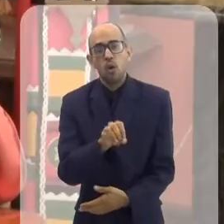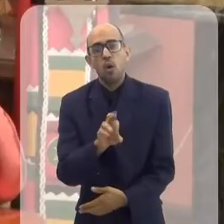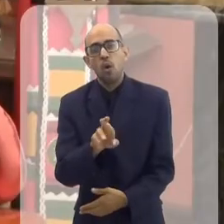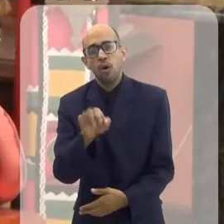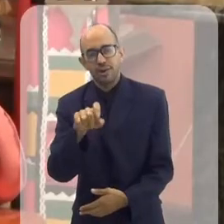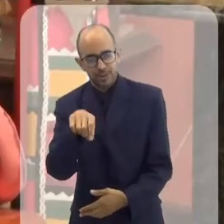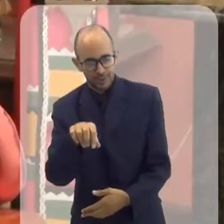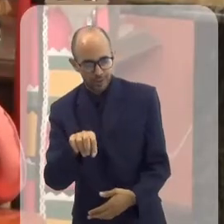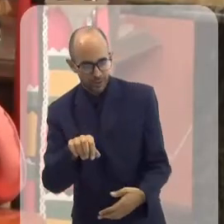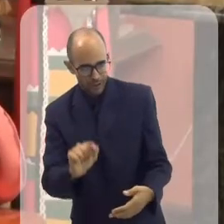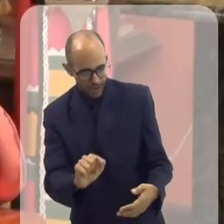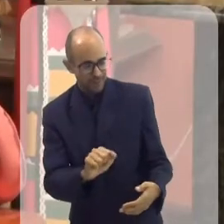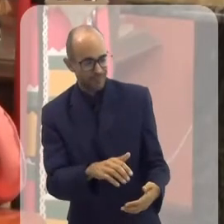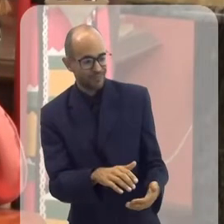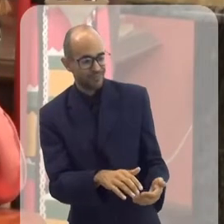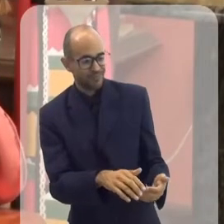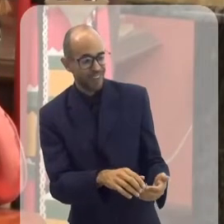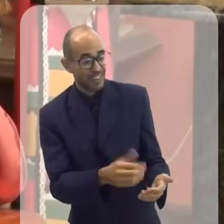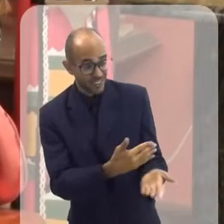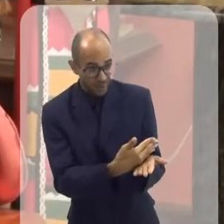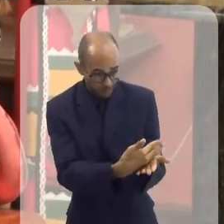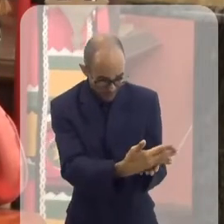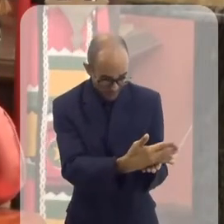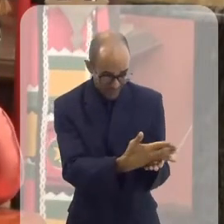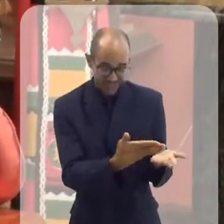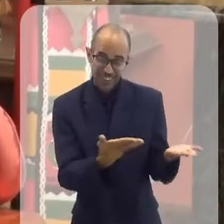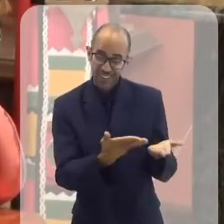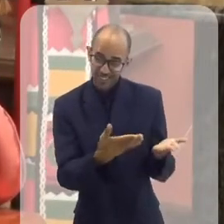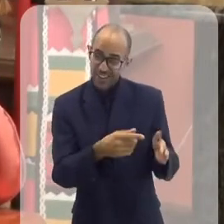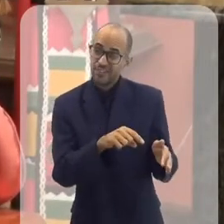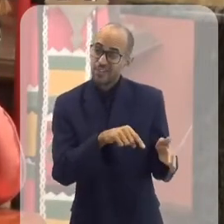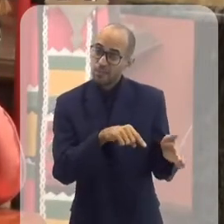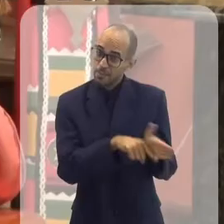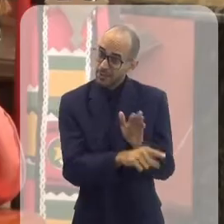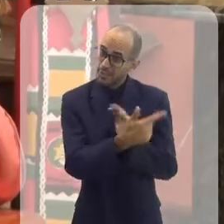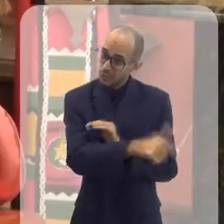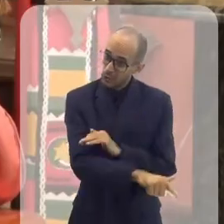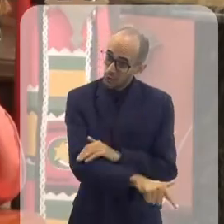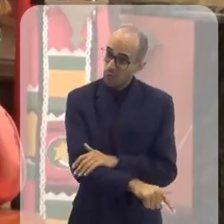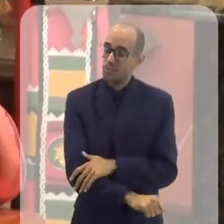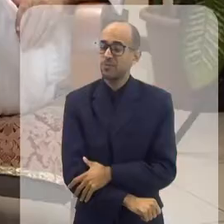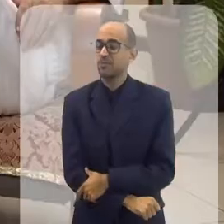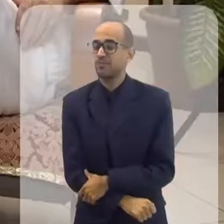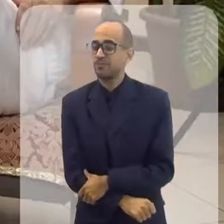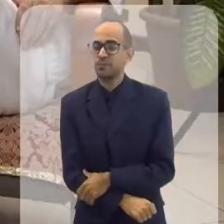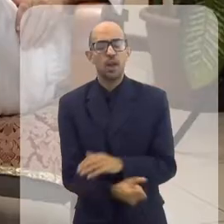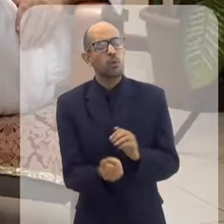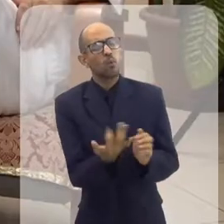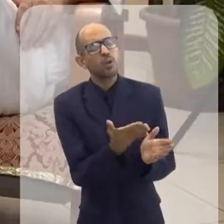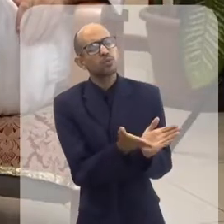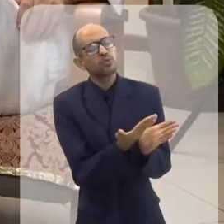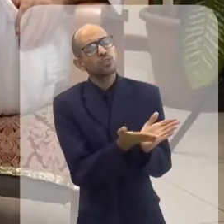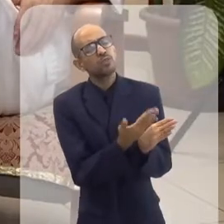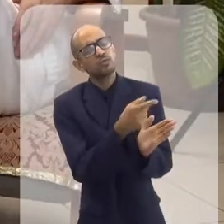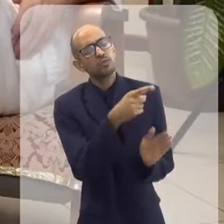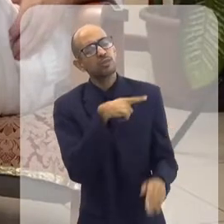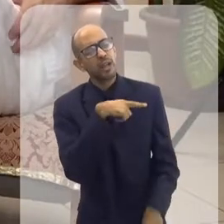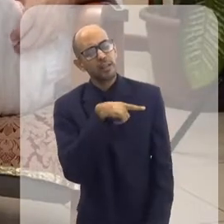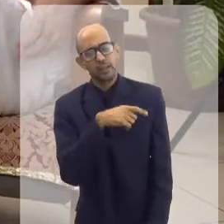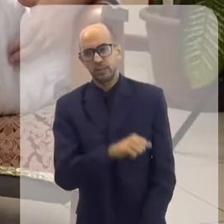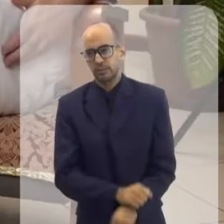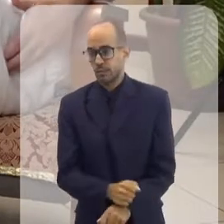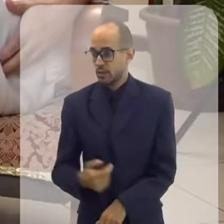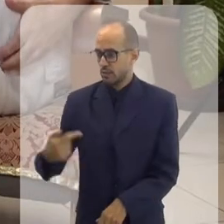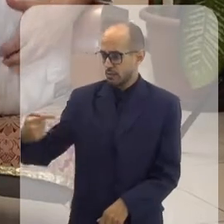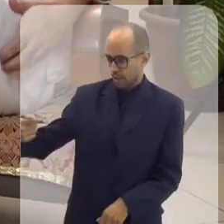Natália quem está começando a apertar o máximo né então vamos mais um pouquinho o Márcio Quantos livros você tem